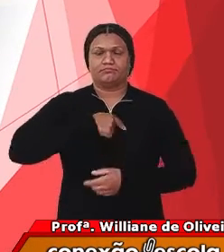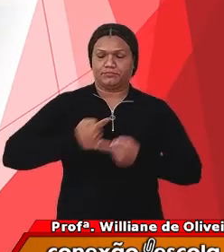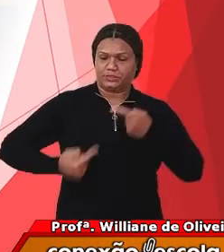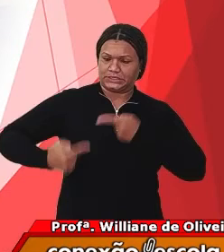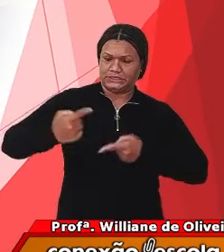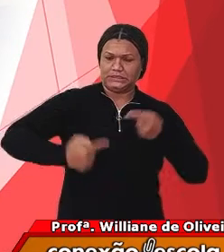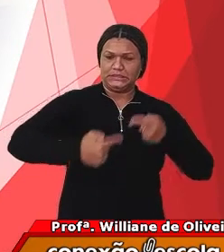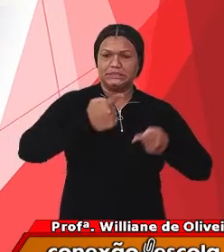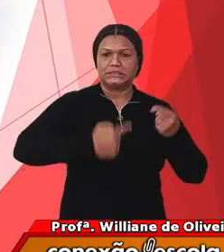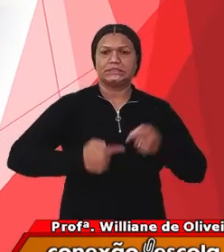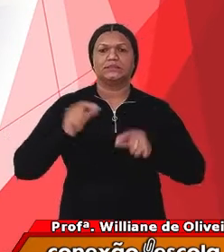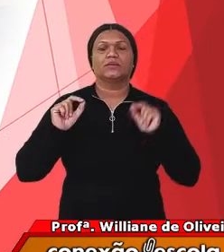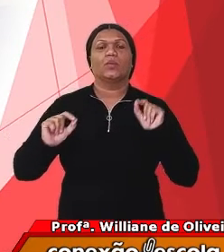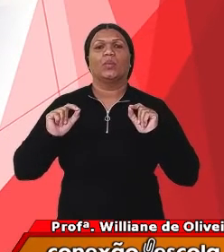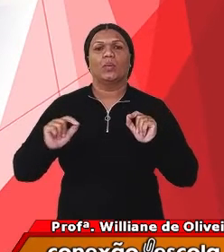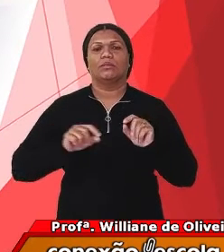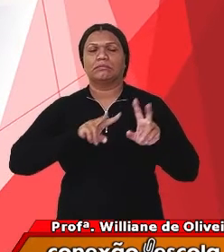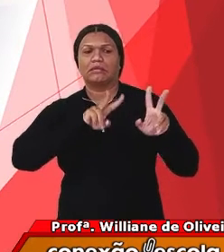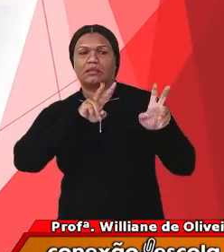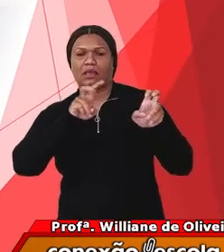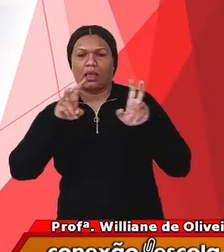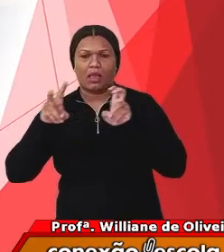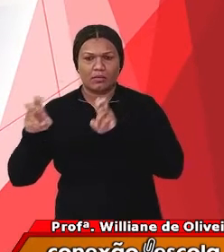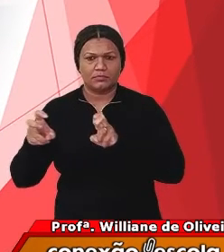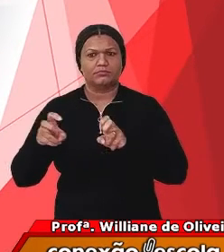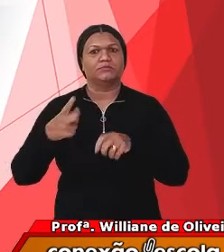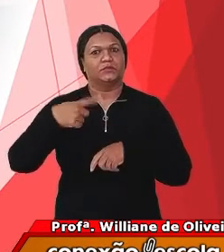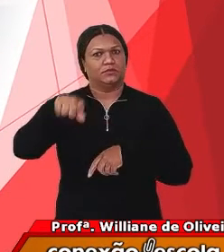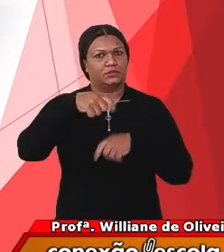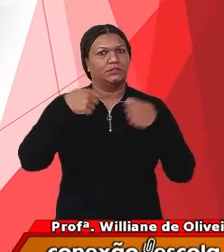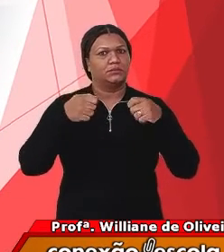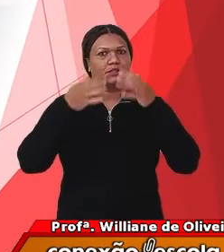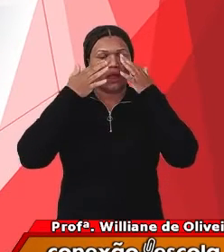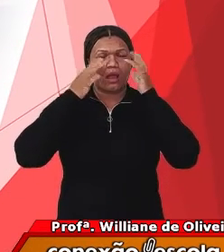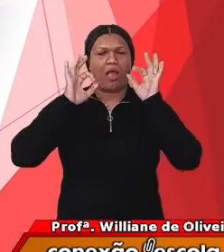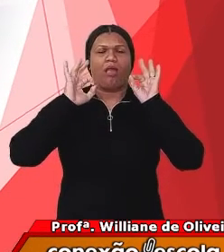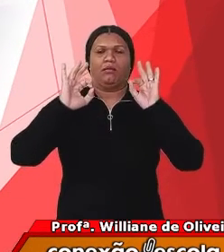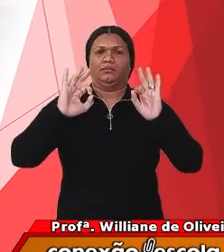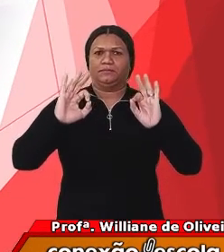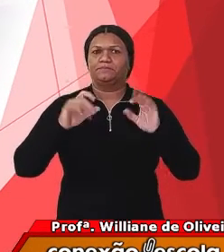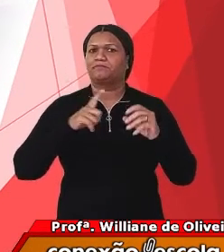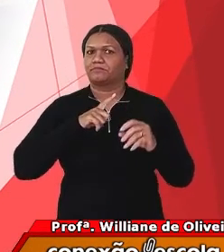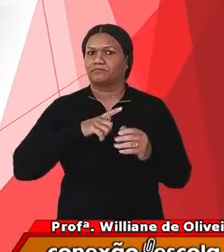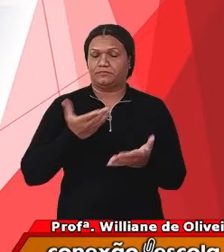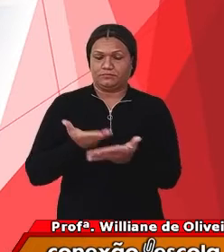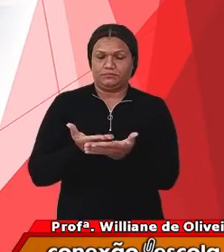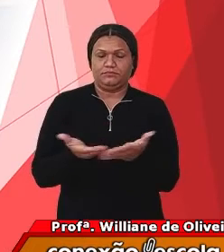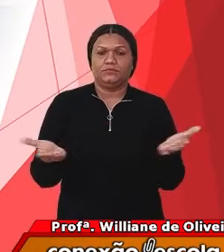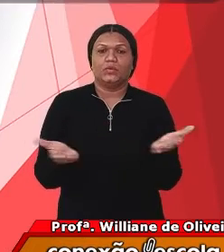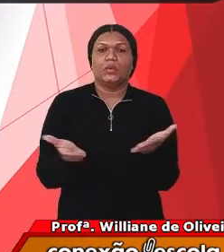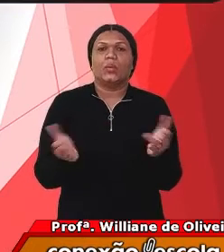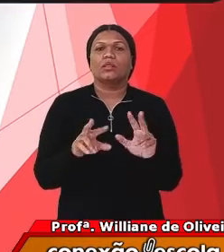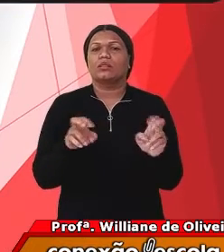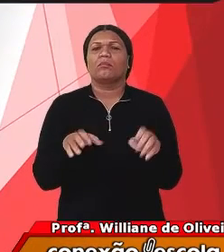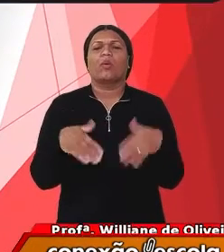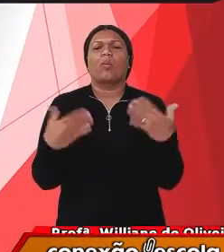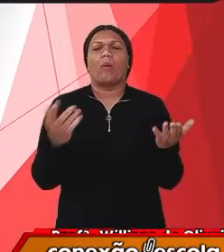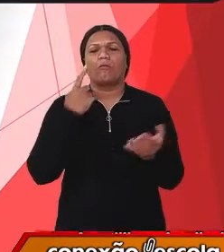vários assuntos e preciso que vocês se mantenham atentos. E nós temos uma aula hoje com o seguinte